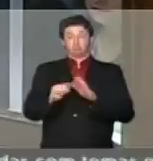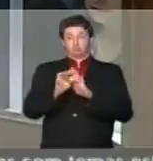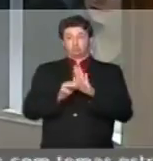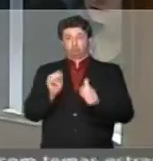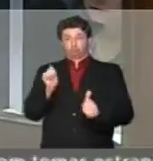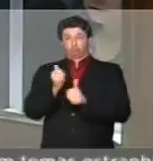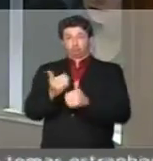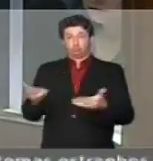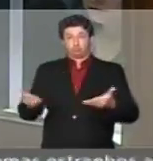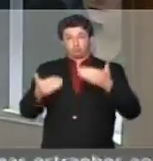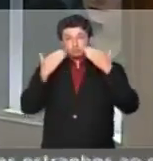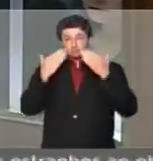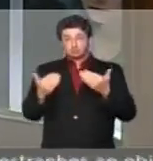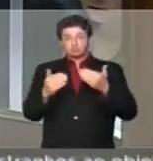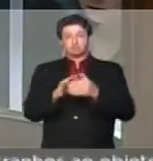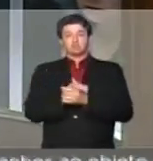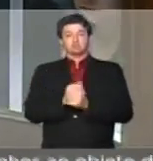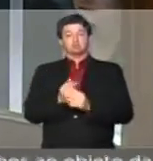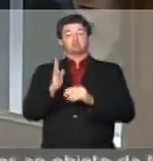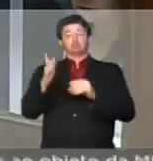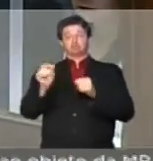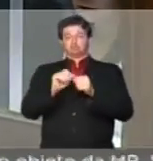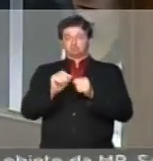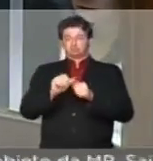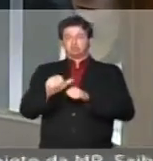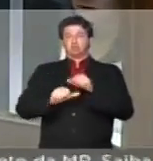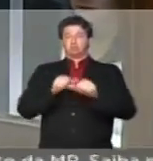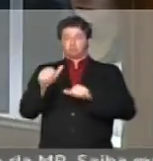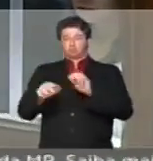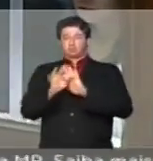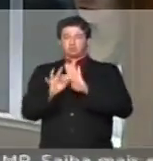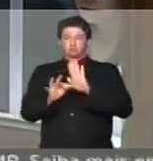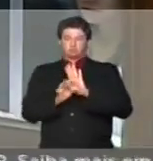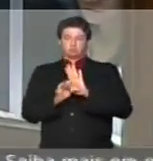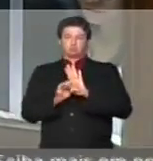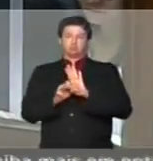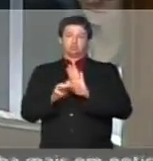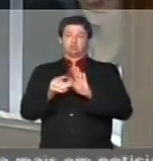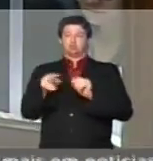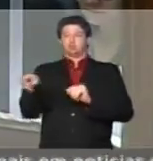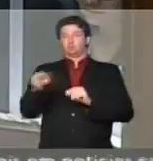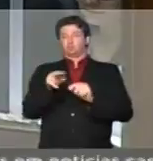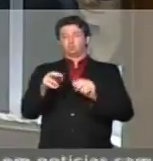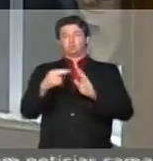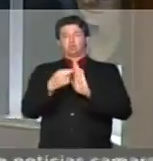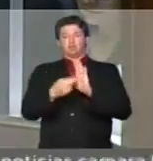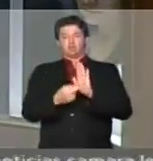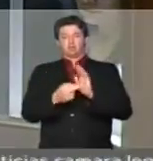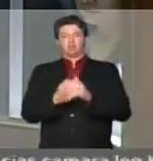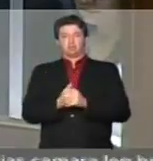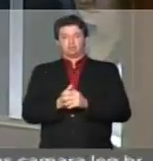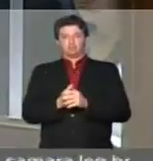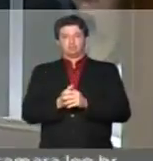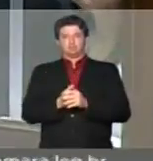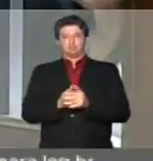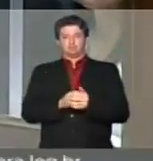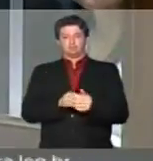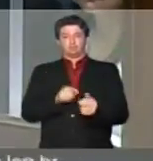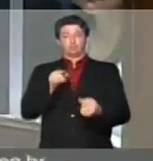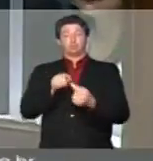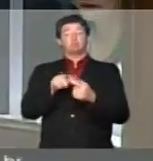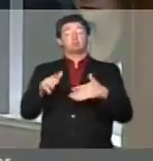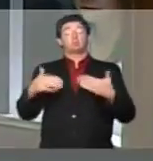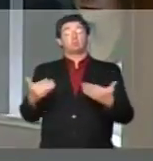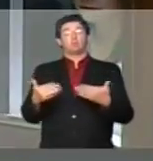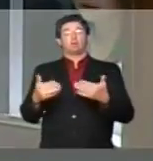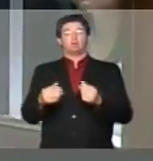substitutivo que ora apresentamos já promover a alteração da redação de ambos os dispositivos. O objetivo